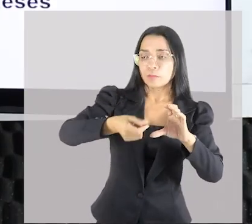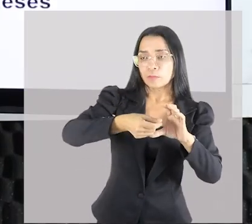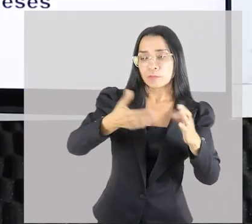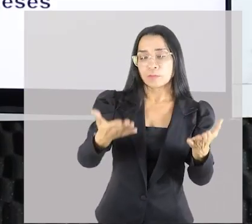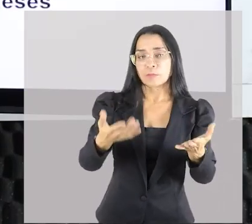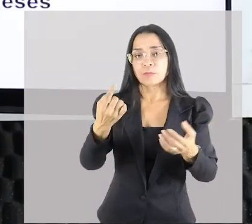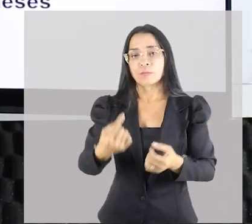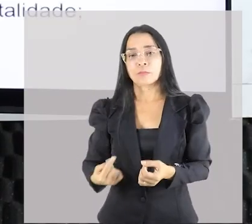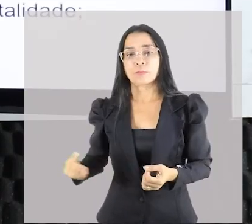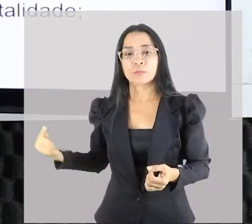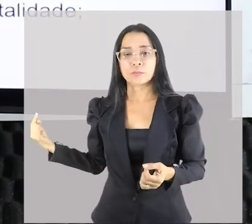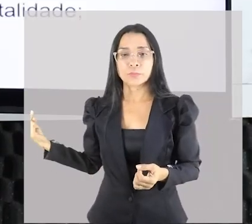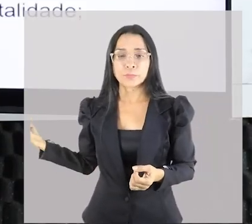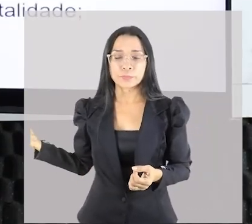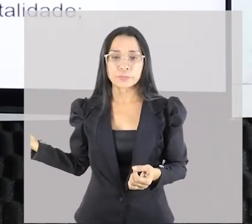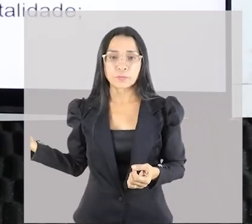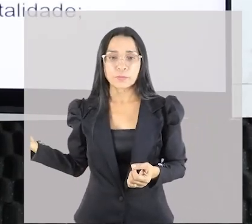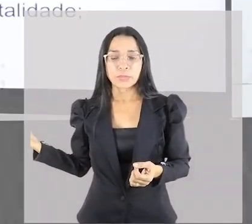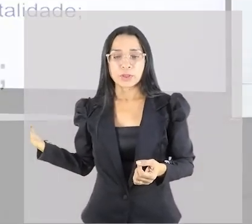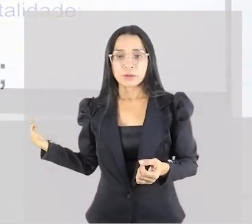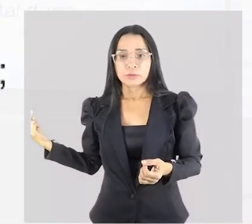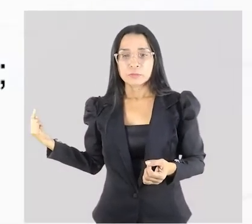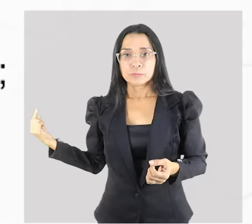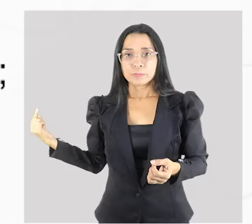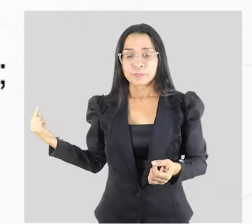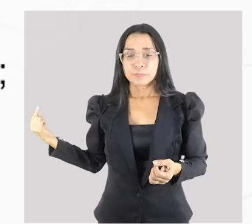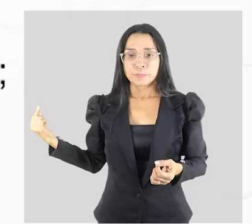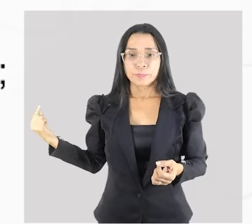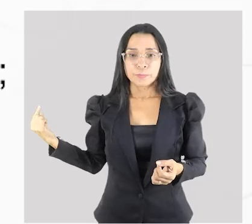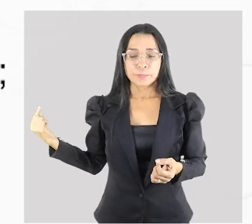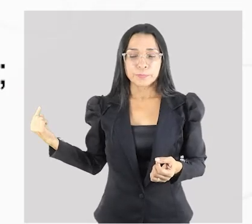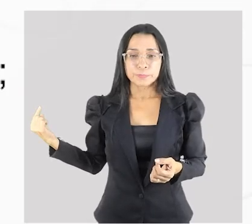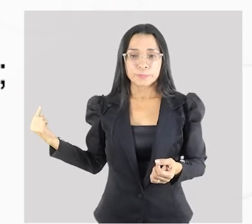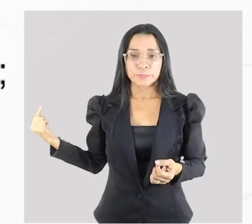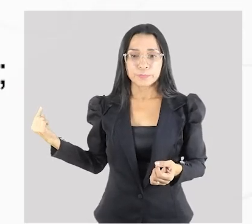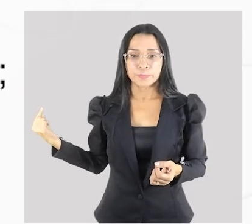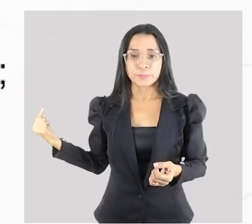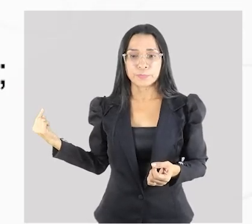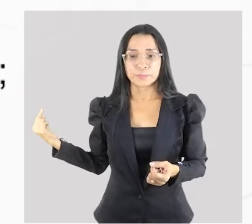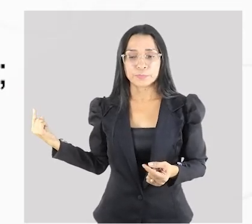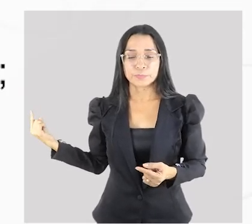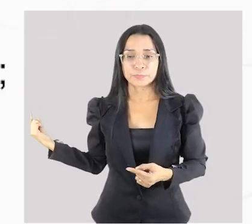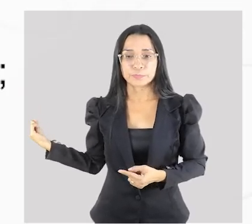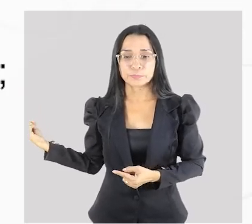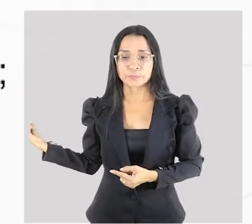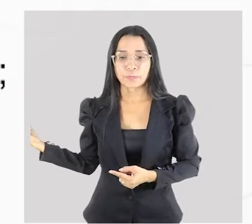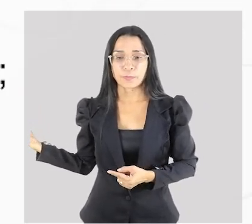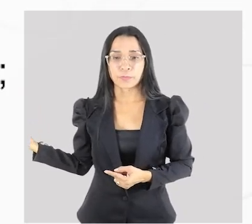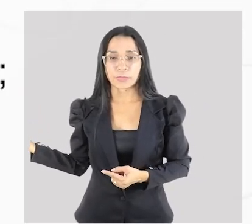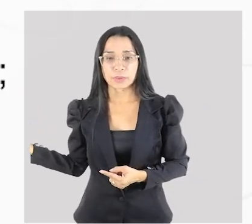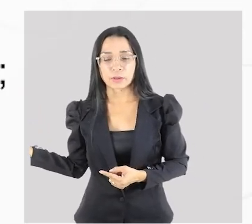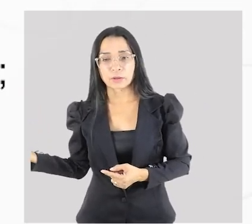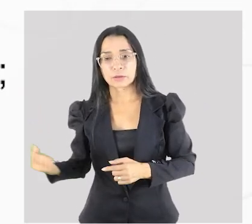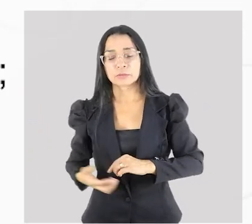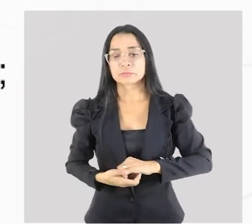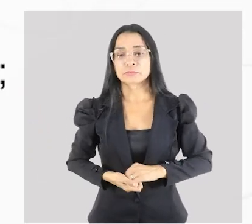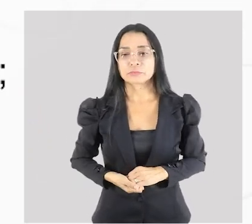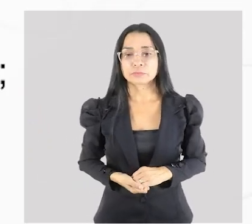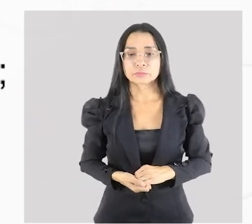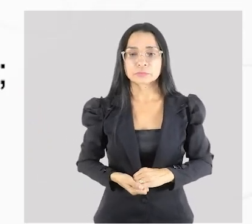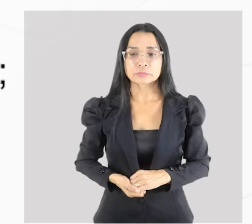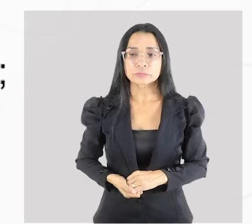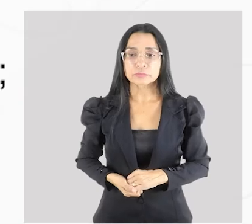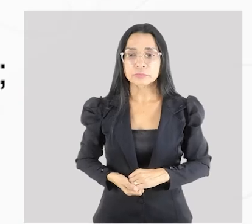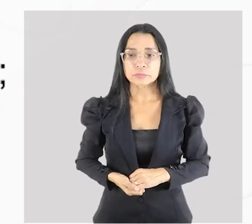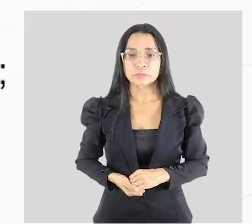pouco mais para frente. E aí nós temos, nesse sentido, a crise do feudalismo. Então, ao longo do século XIV,